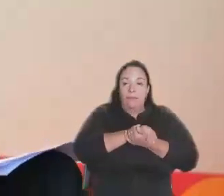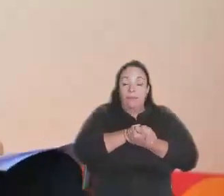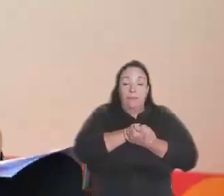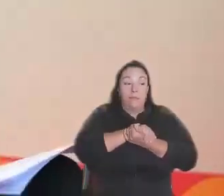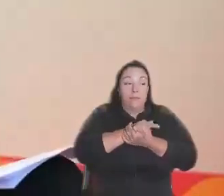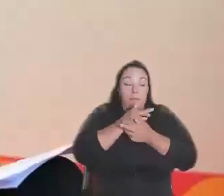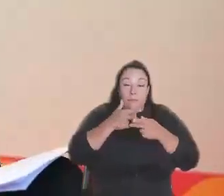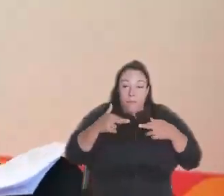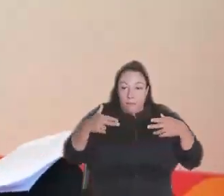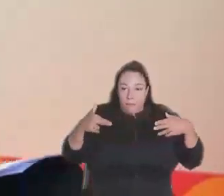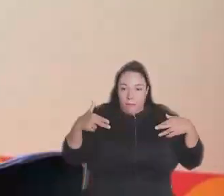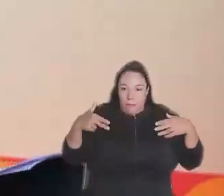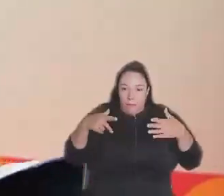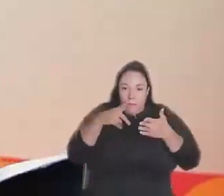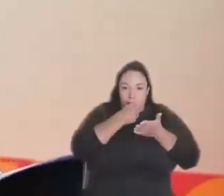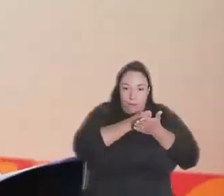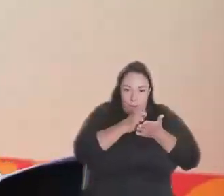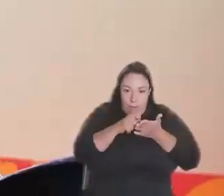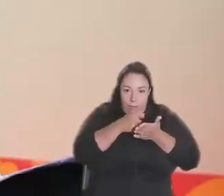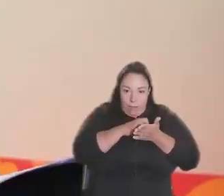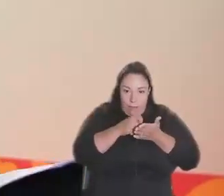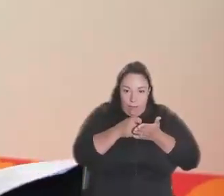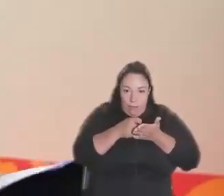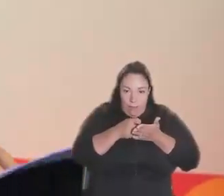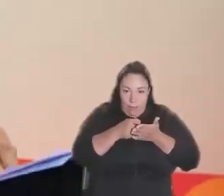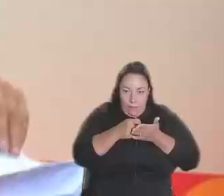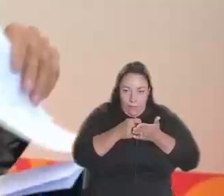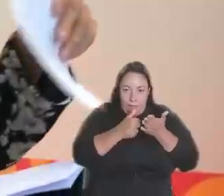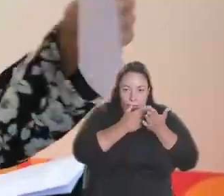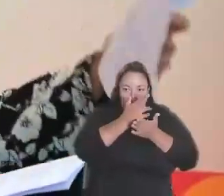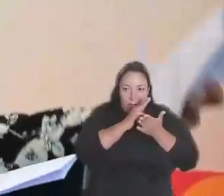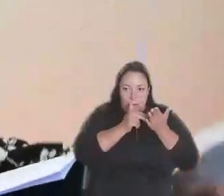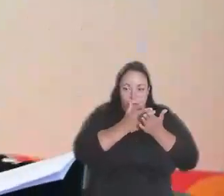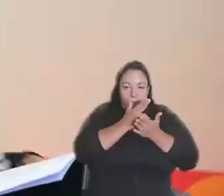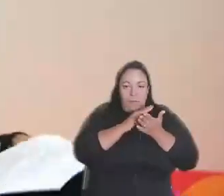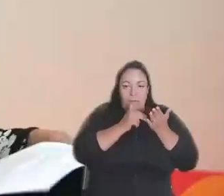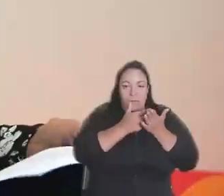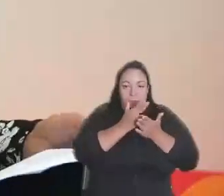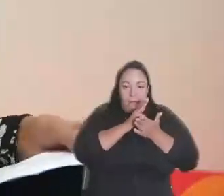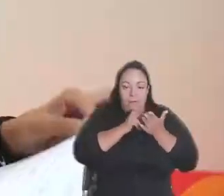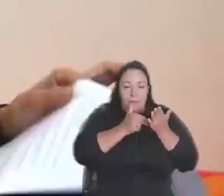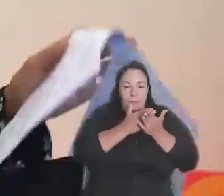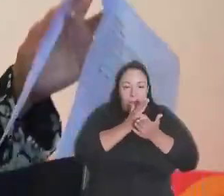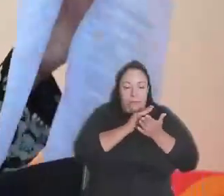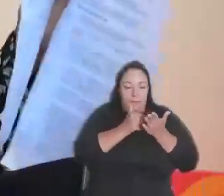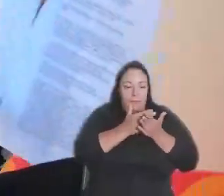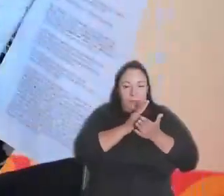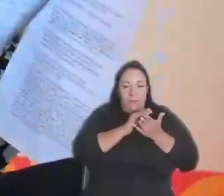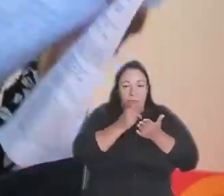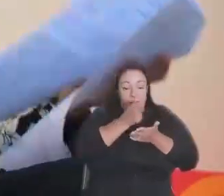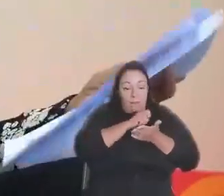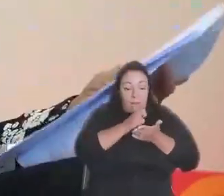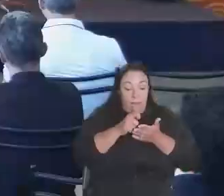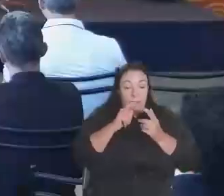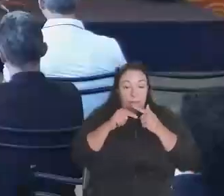é escrever, e a outra é ilustrar isso, descrever de outra forma, né, Léo?